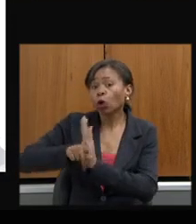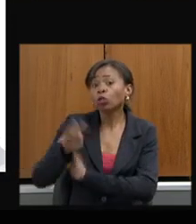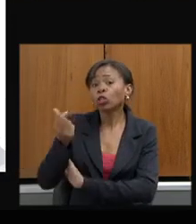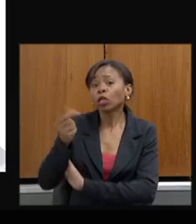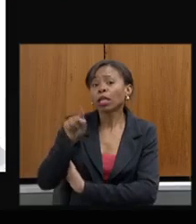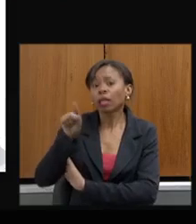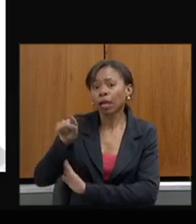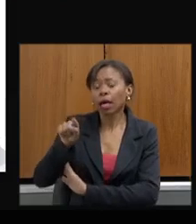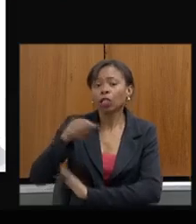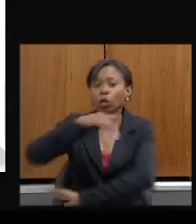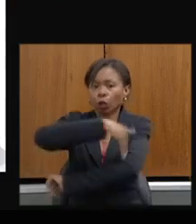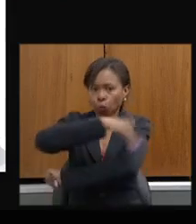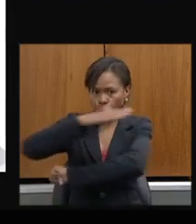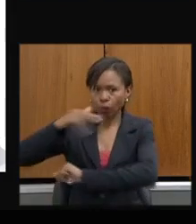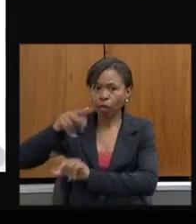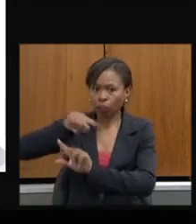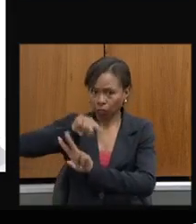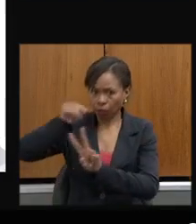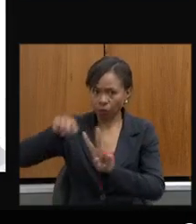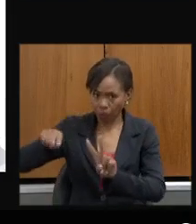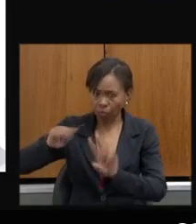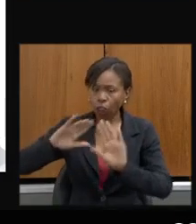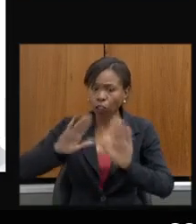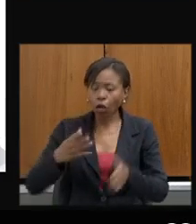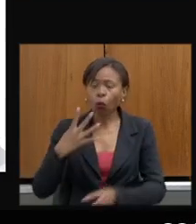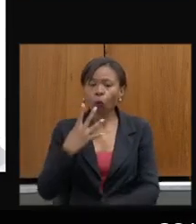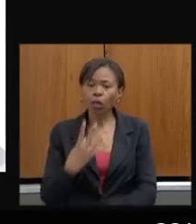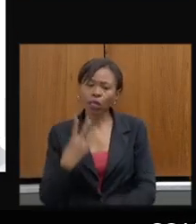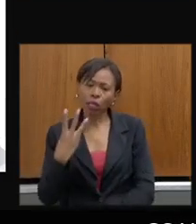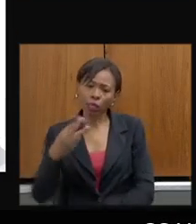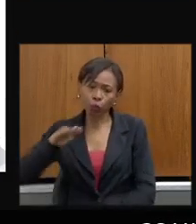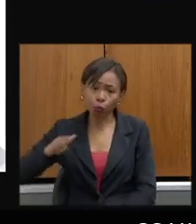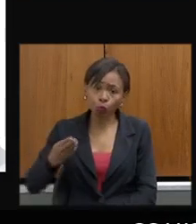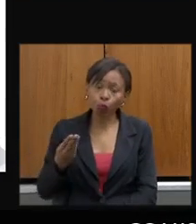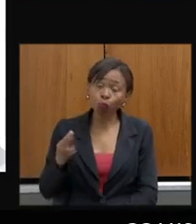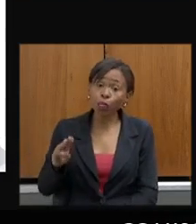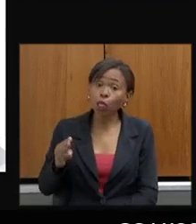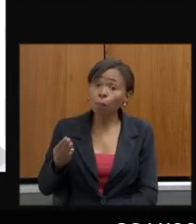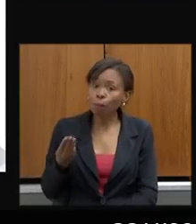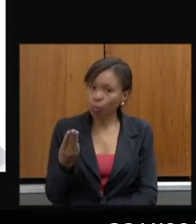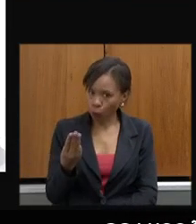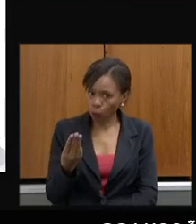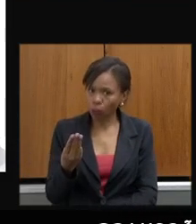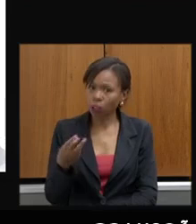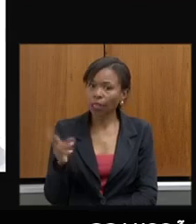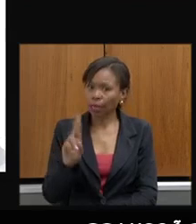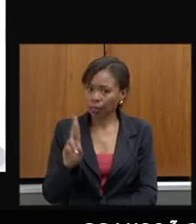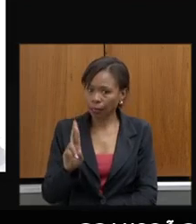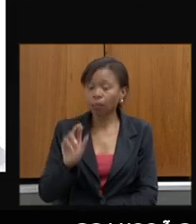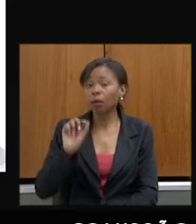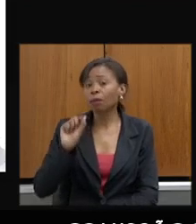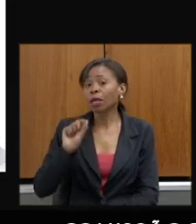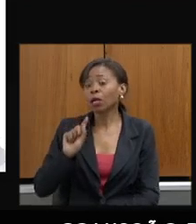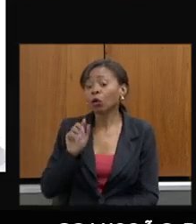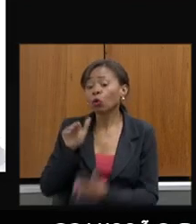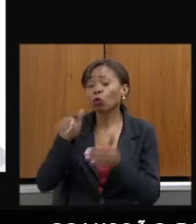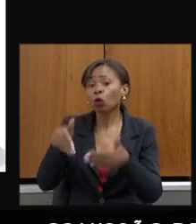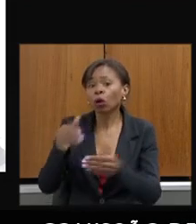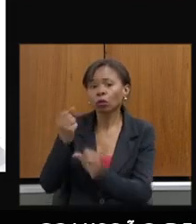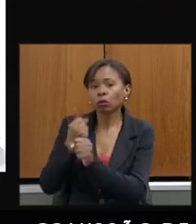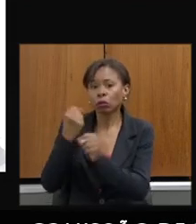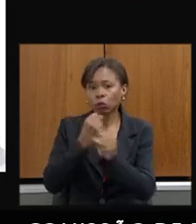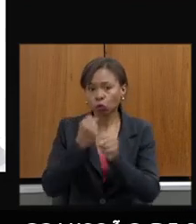Brumadinho continua garantindo 43 milhões de reais para construção do núcleo